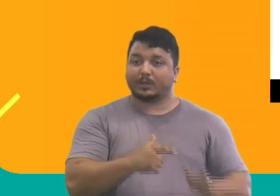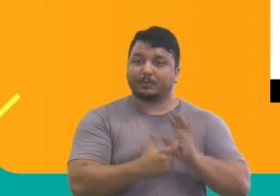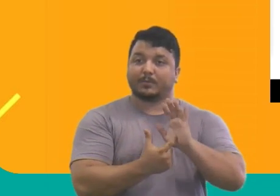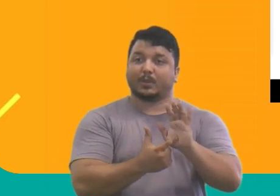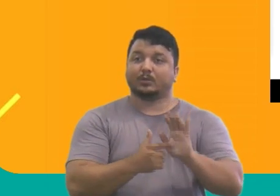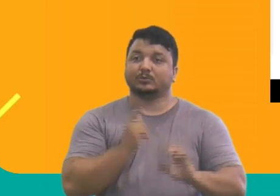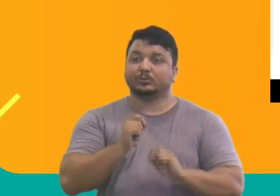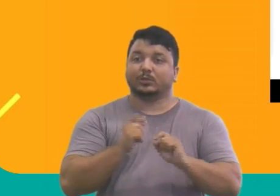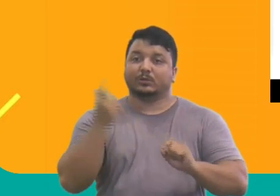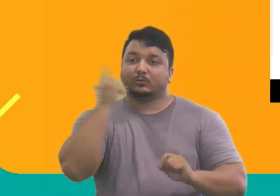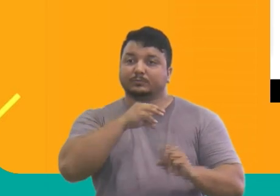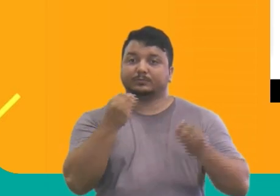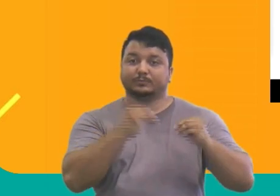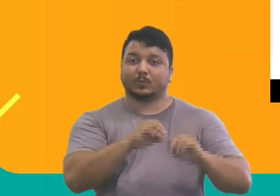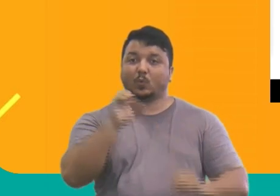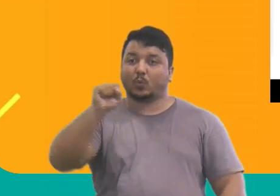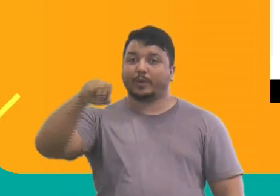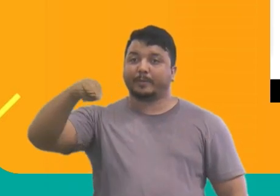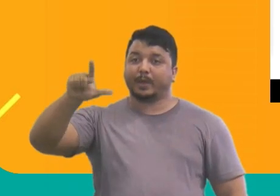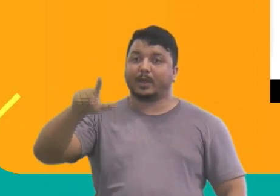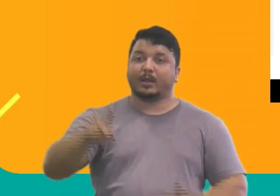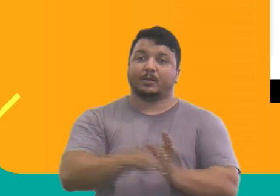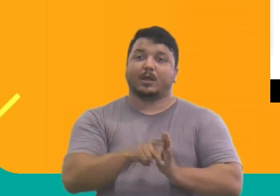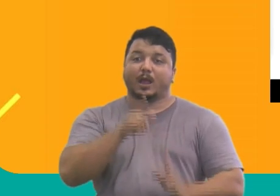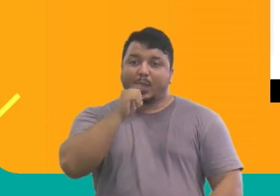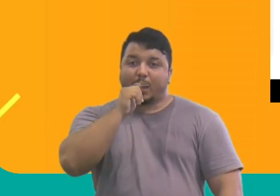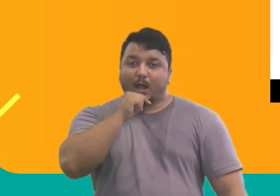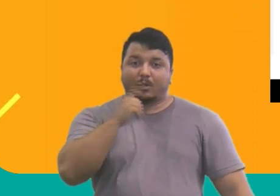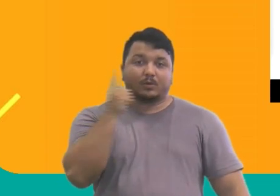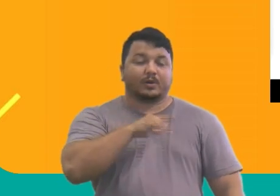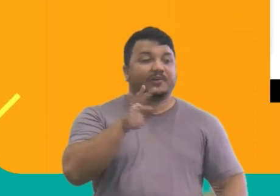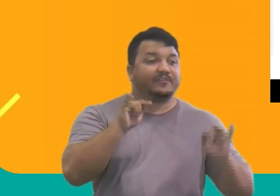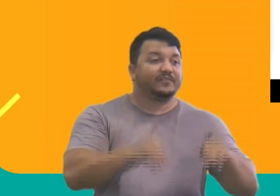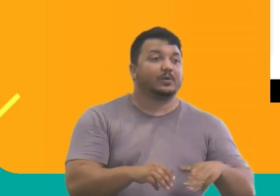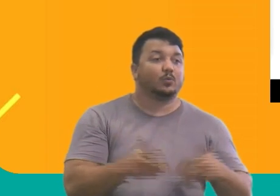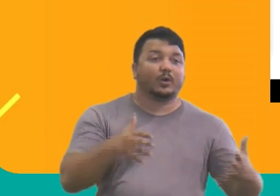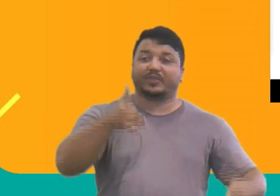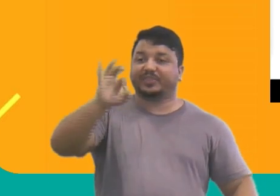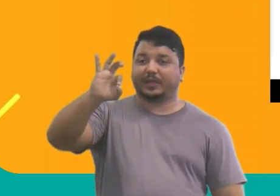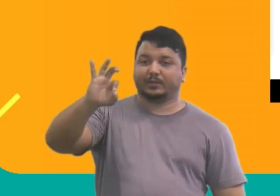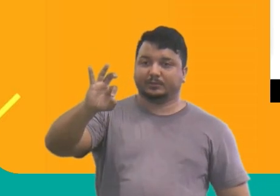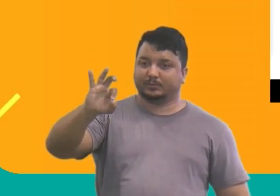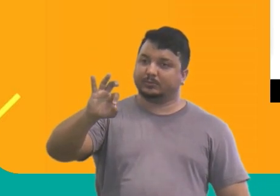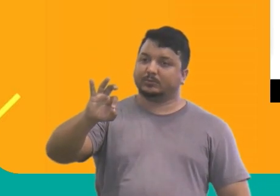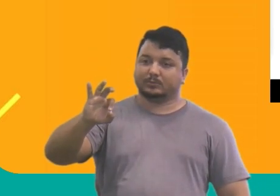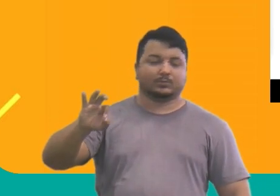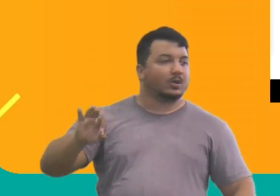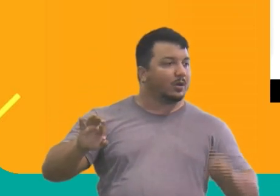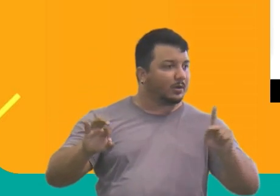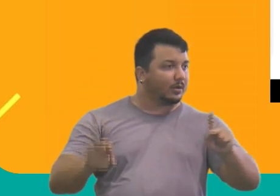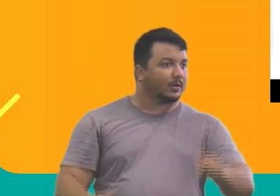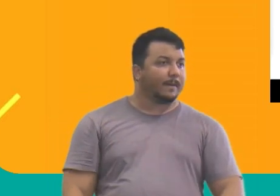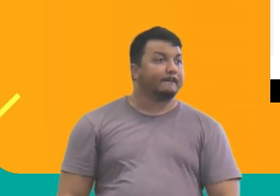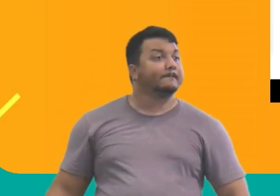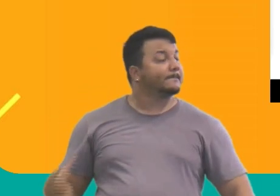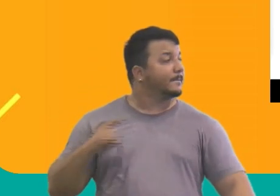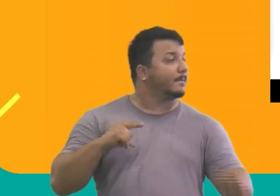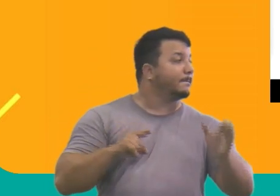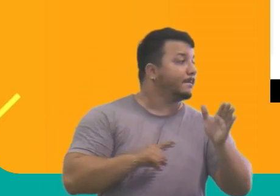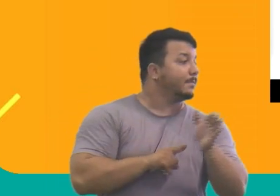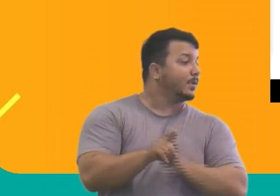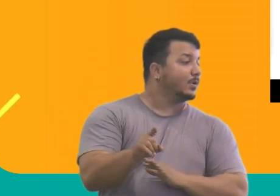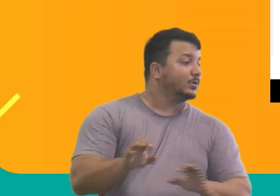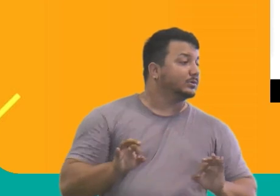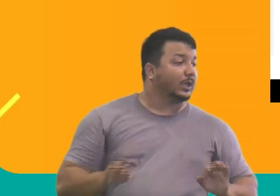colocado 8 ml de água, que virou o volume final 10. A pergunta realizada